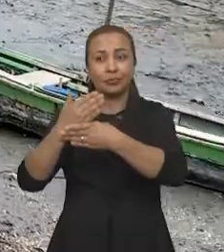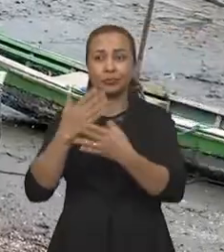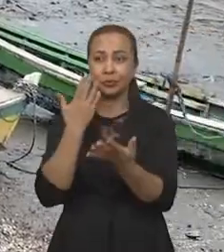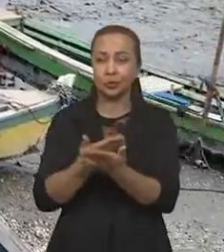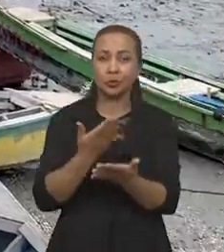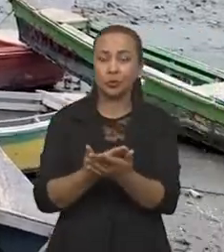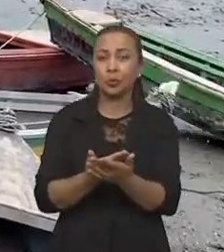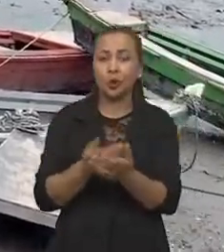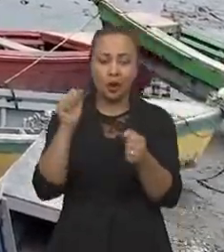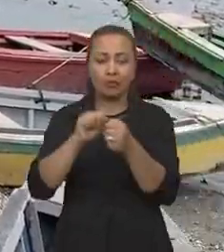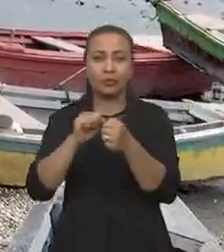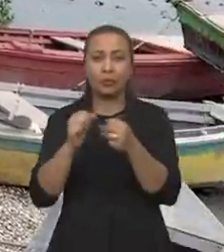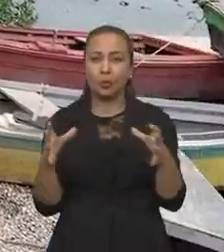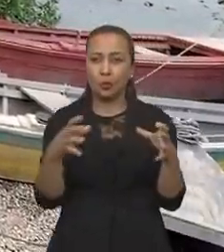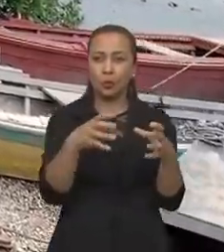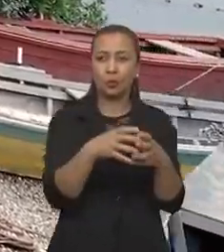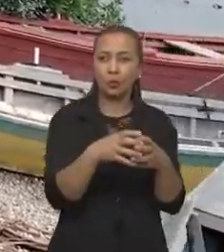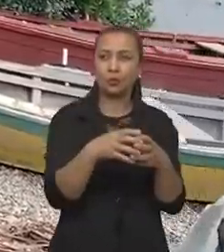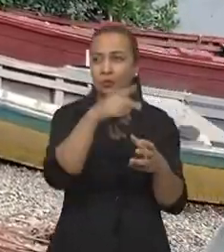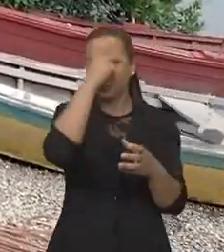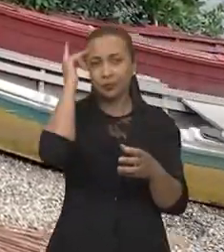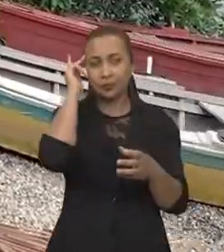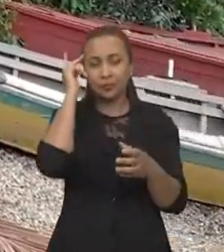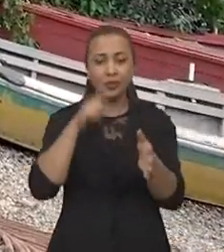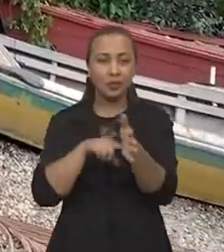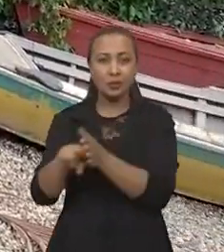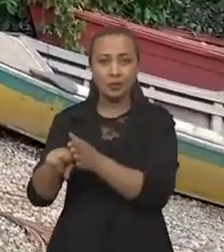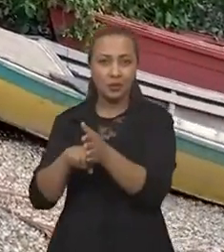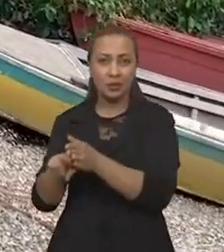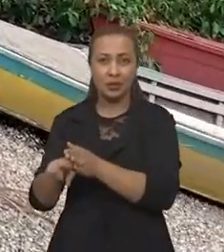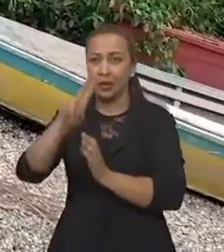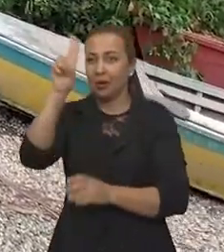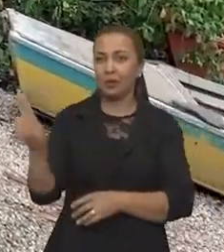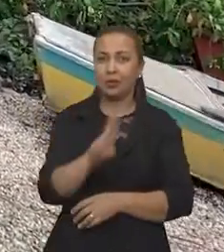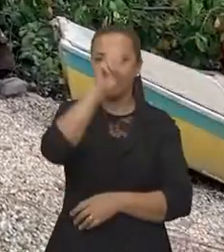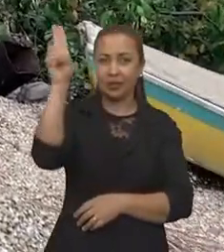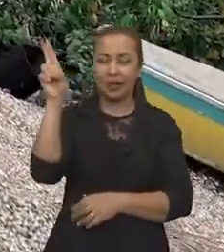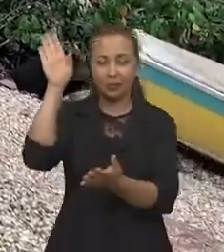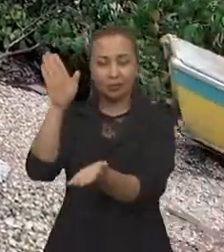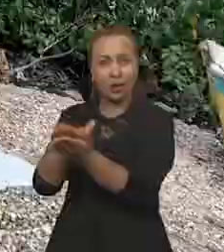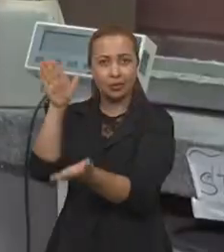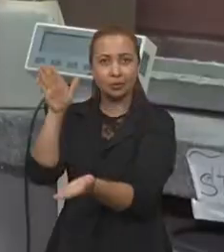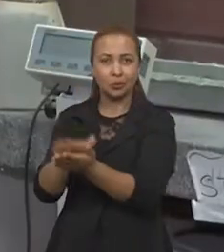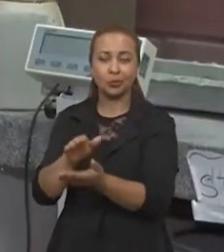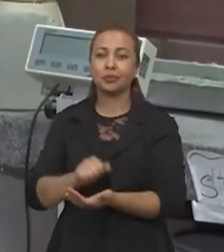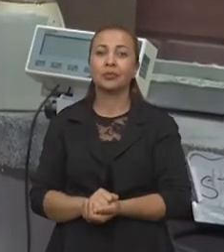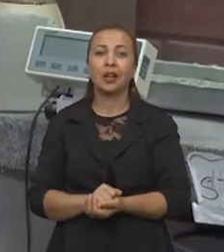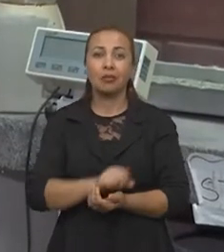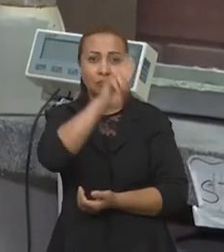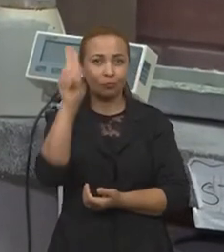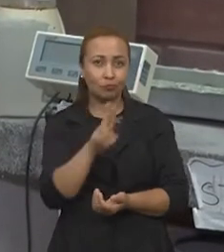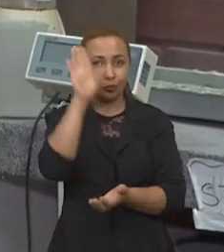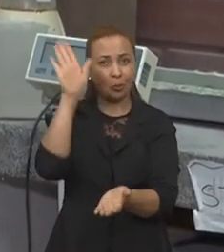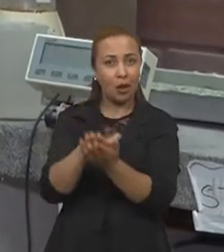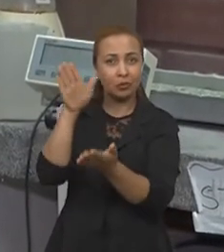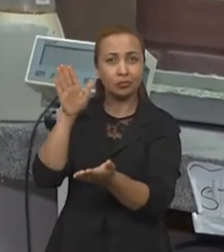verdade, é um estudo que está sendo feito por um grupo de estudiosos, de pesquisadores da Universidade de Pernambuco. A Universidade de Pernambuco